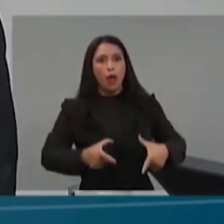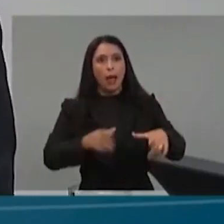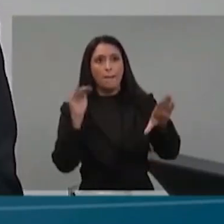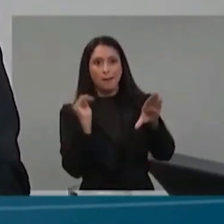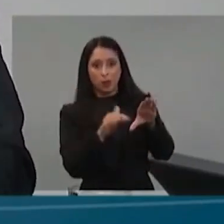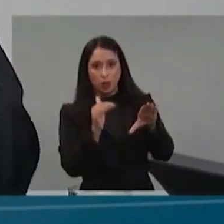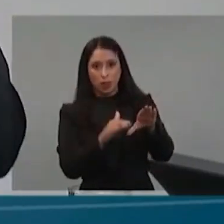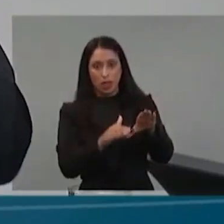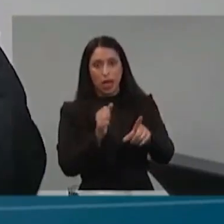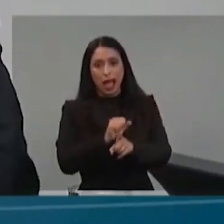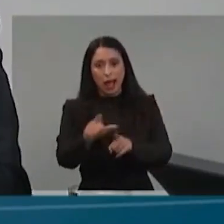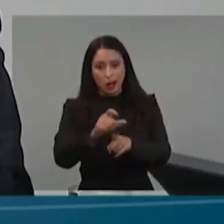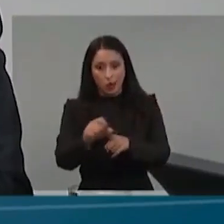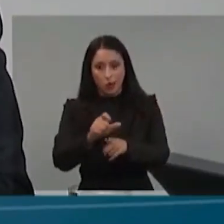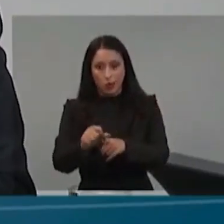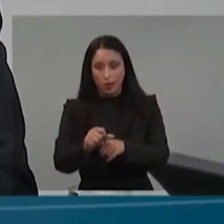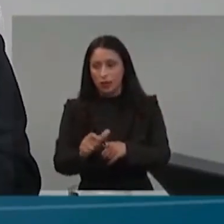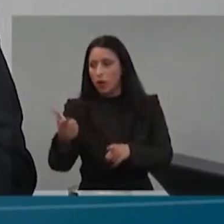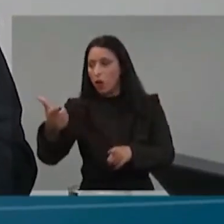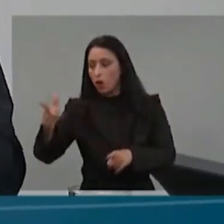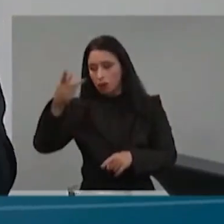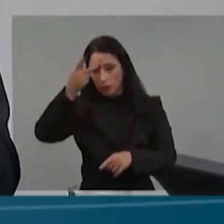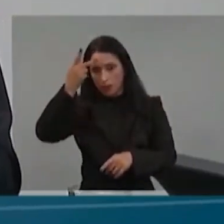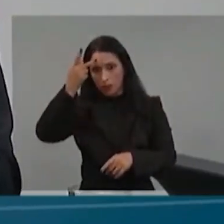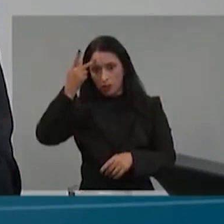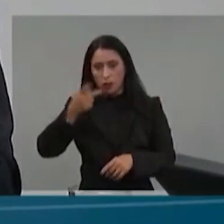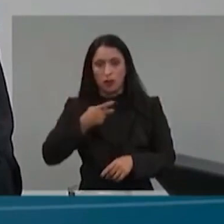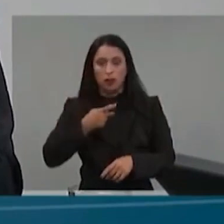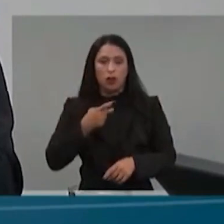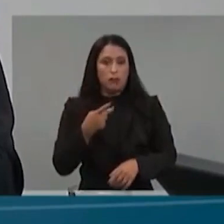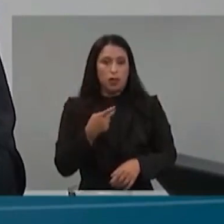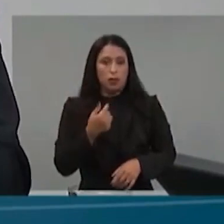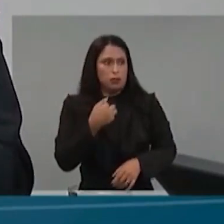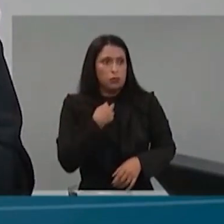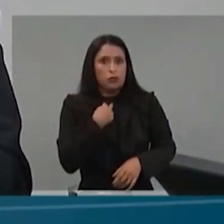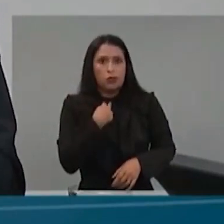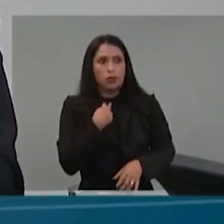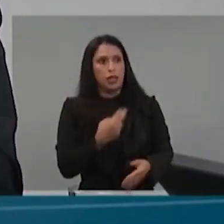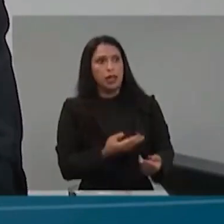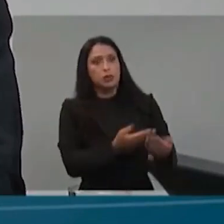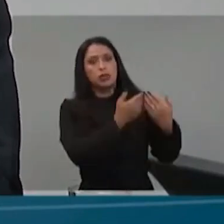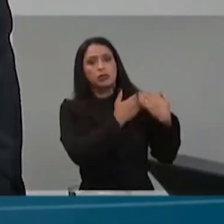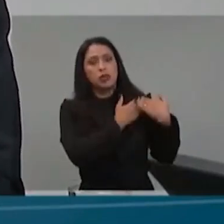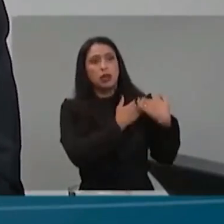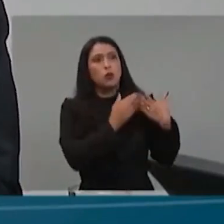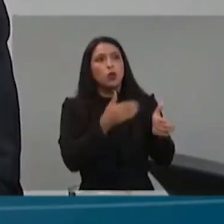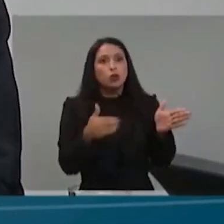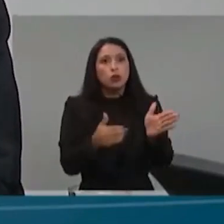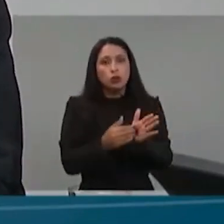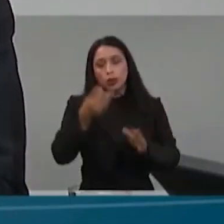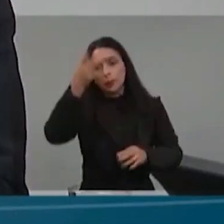aluga um depósito para a terceira pessoa. Obviamente não pode ser responsabilizada por tudo que aquela pessoa faça